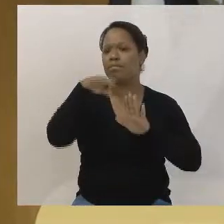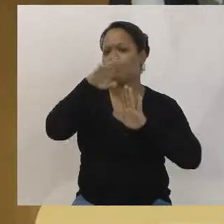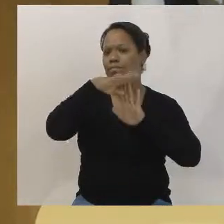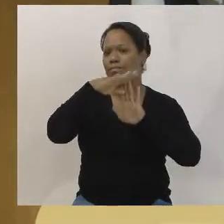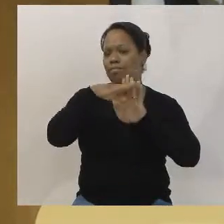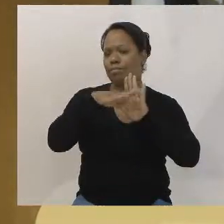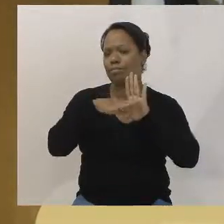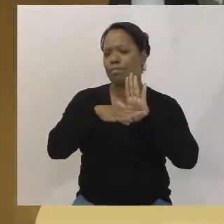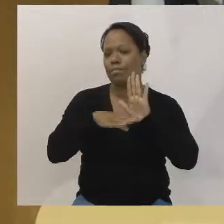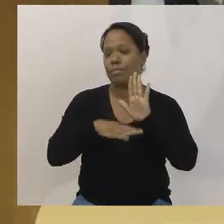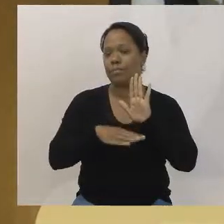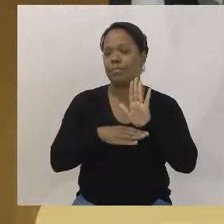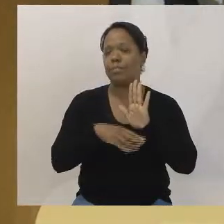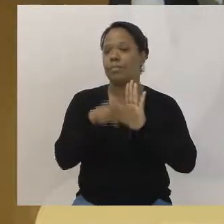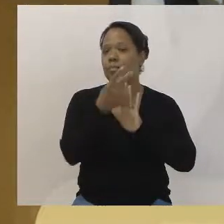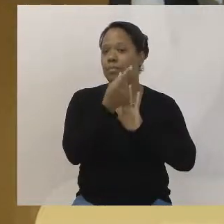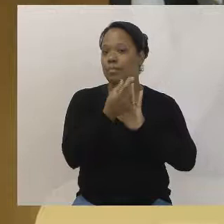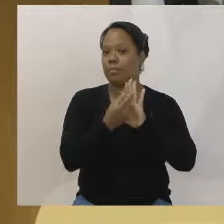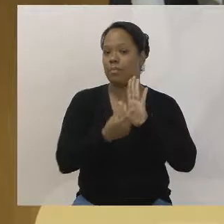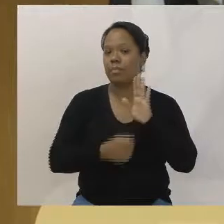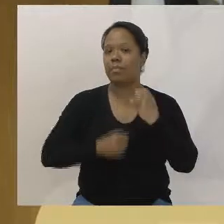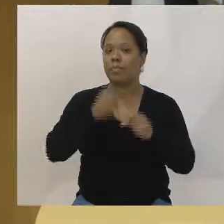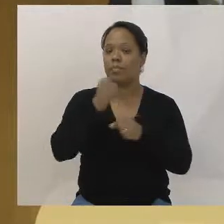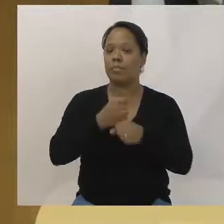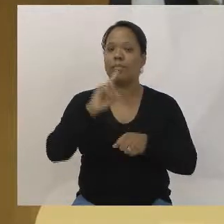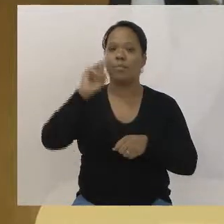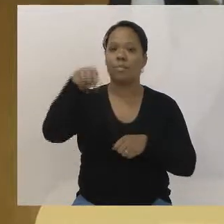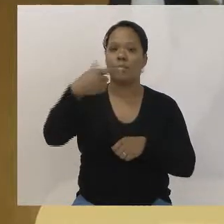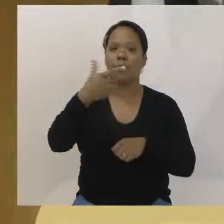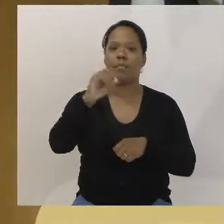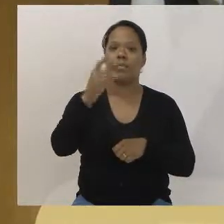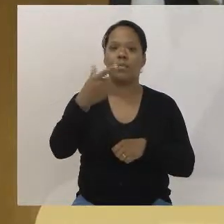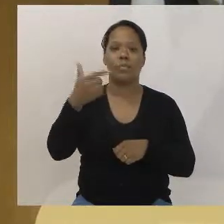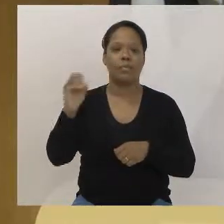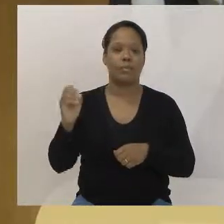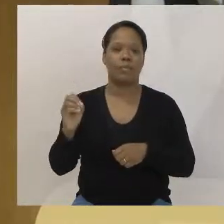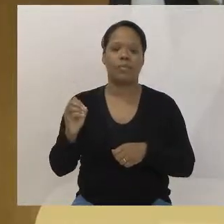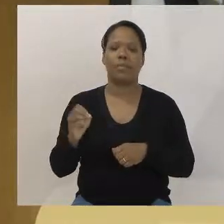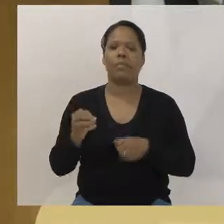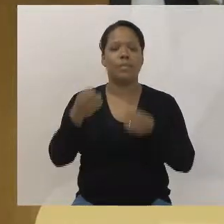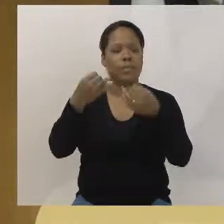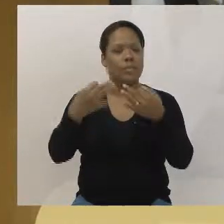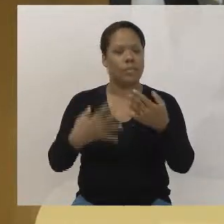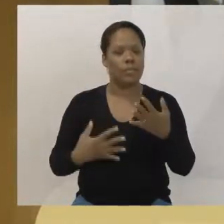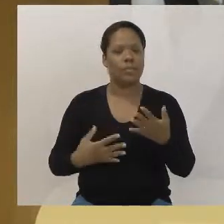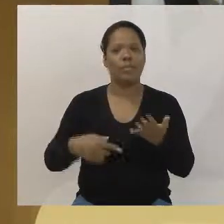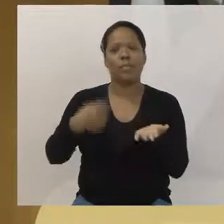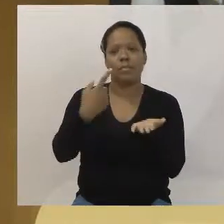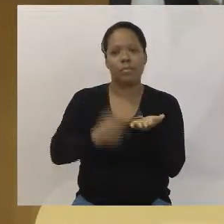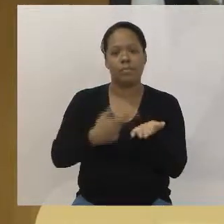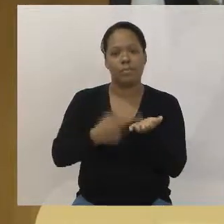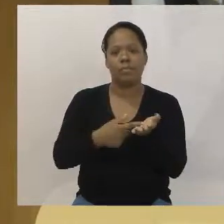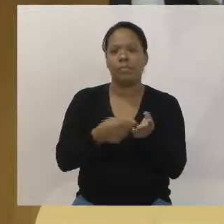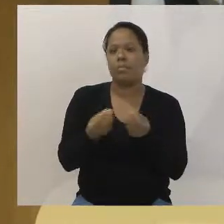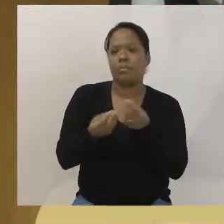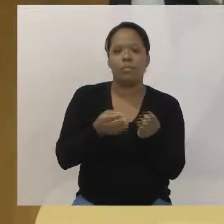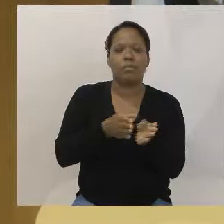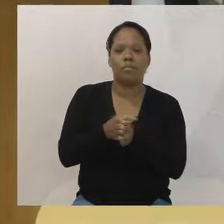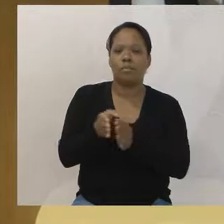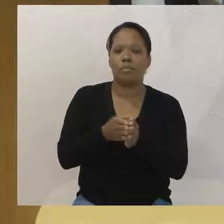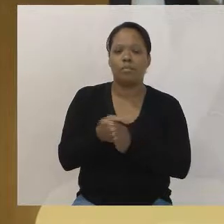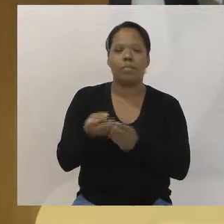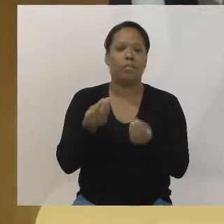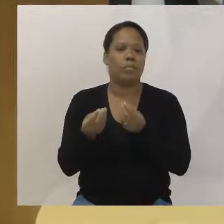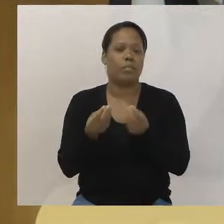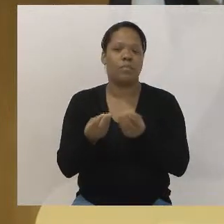para o ano de 2020 ao estabelecer as diretrizes ou seja as orientações os